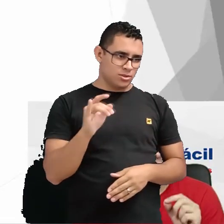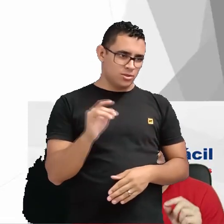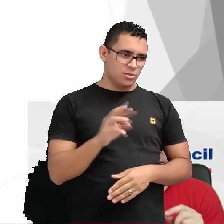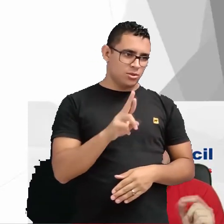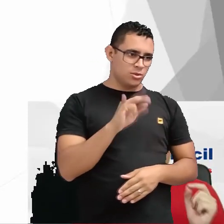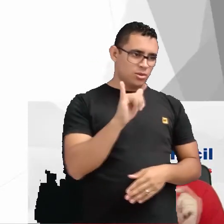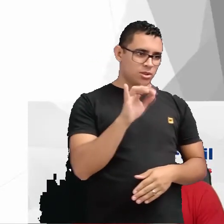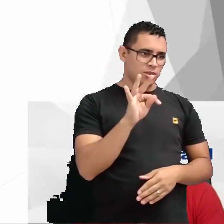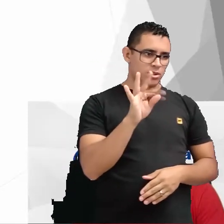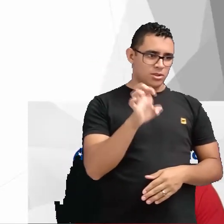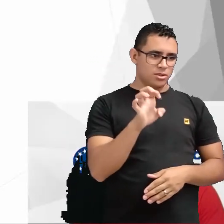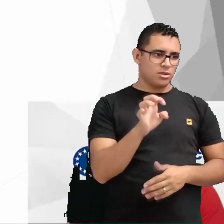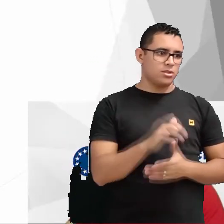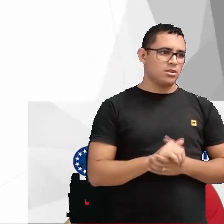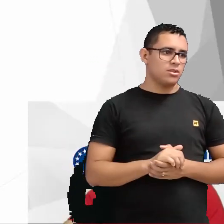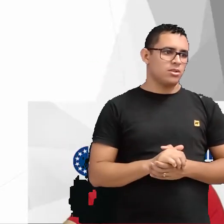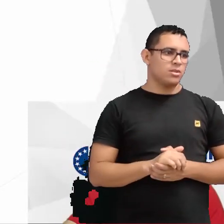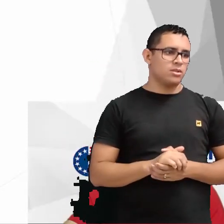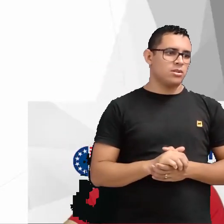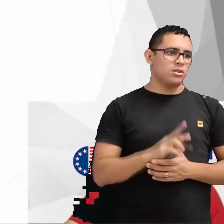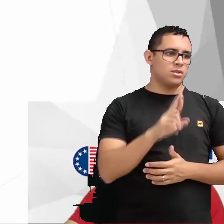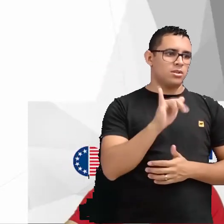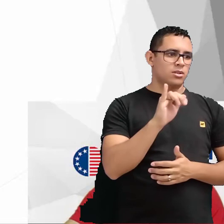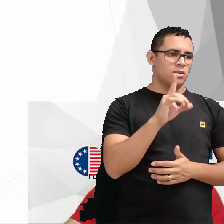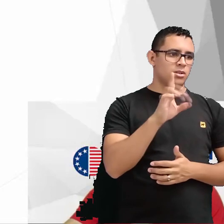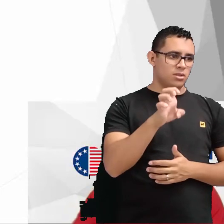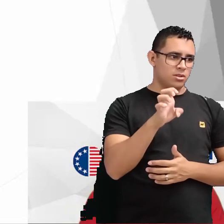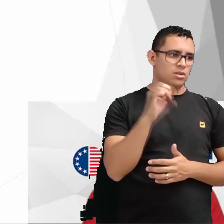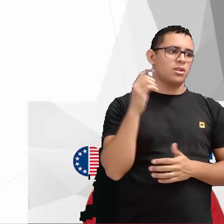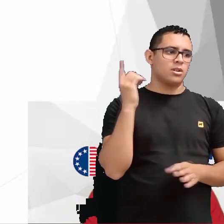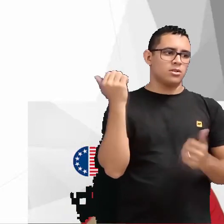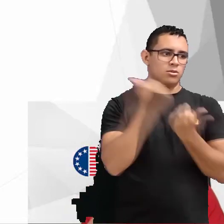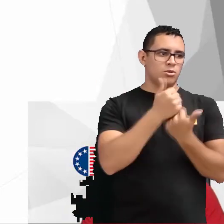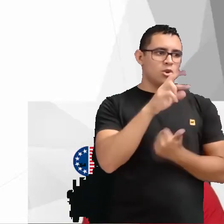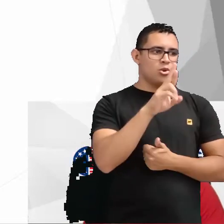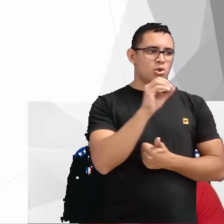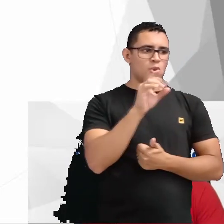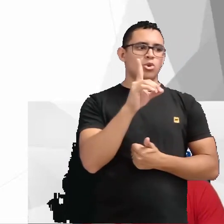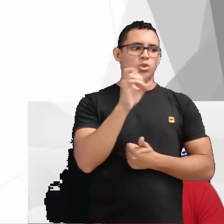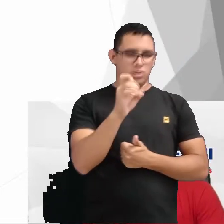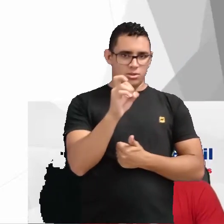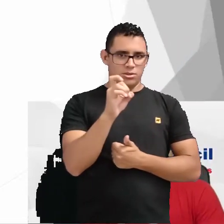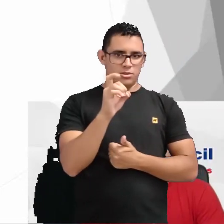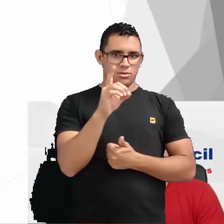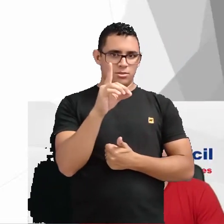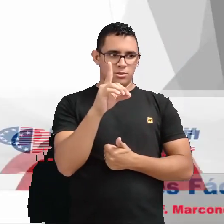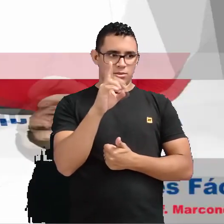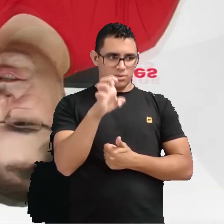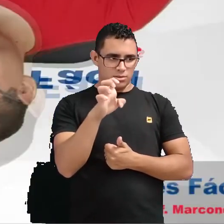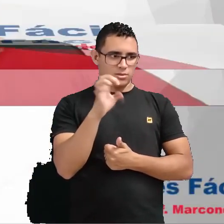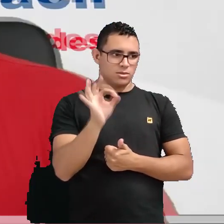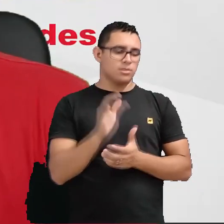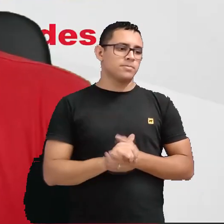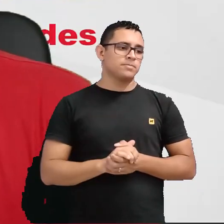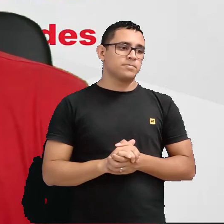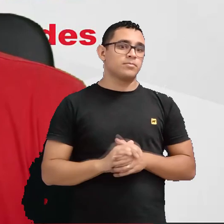verbo ride, o passado de ride é rode, ok? Dana rode a horse during her